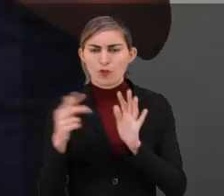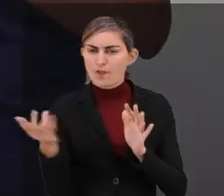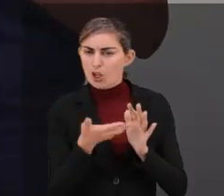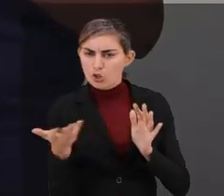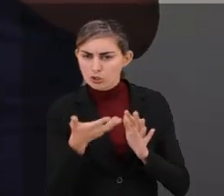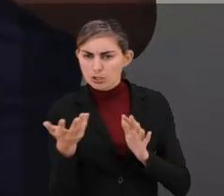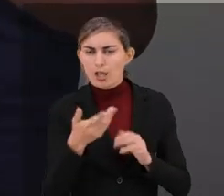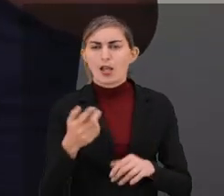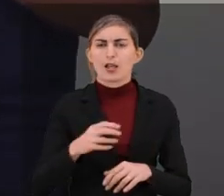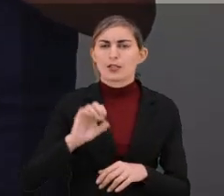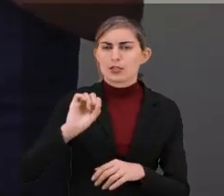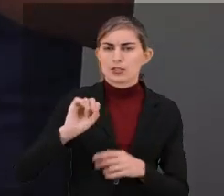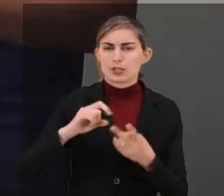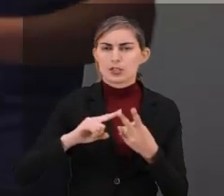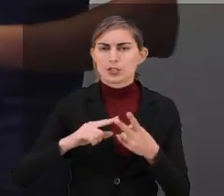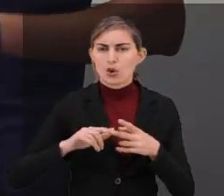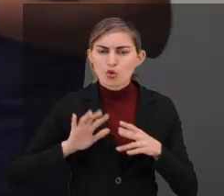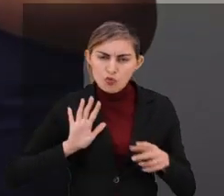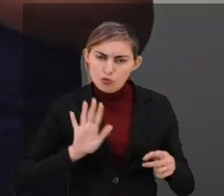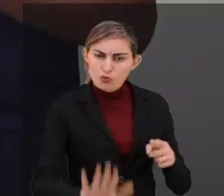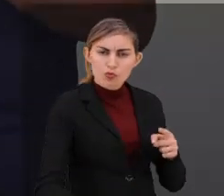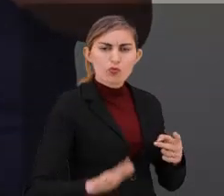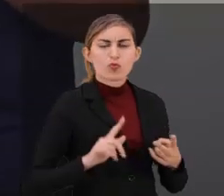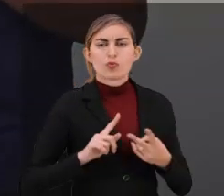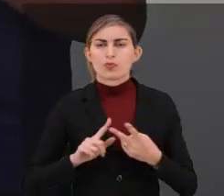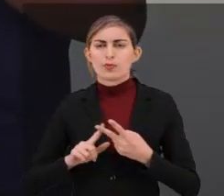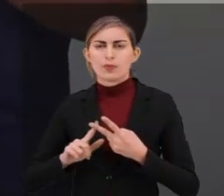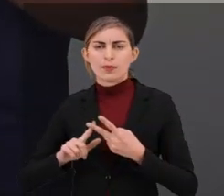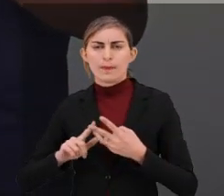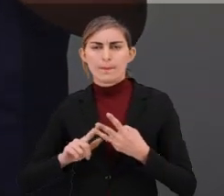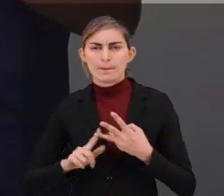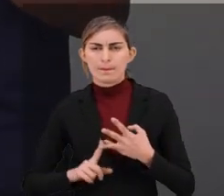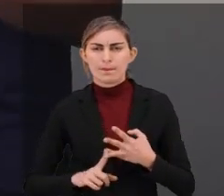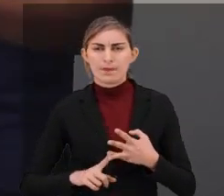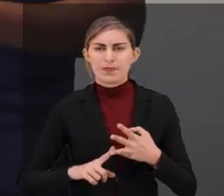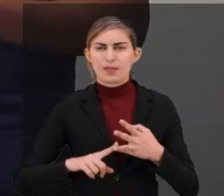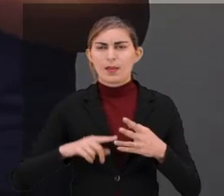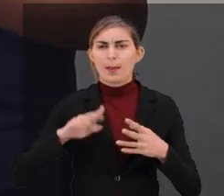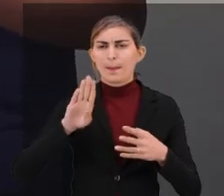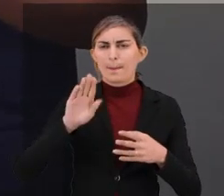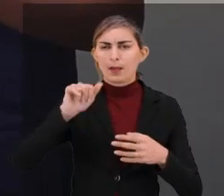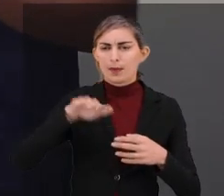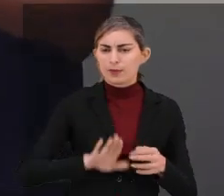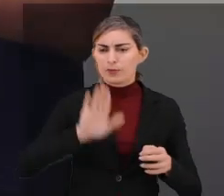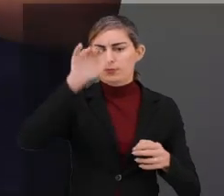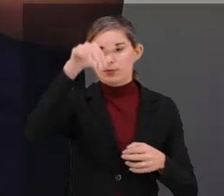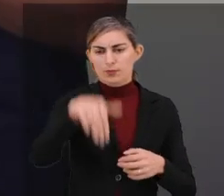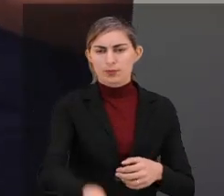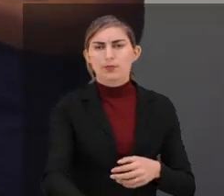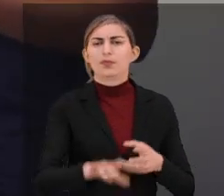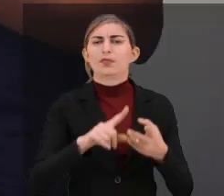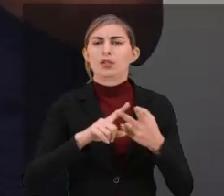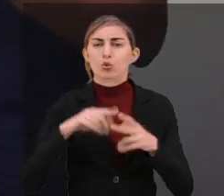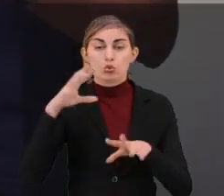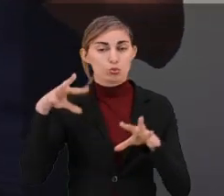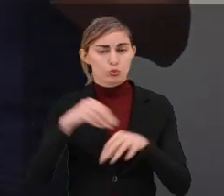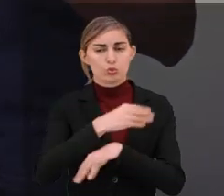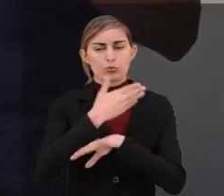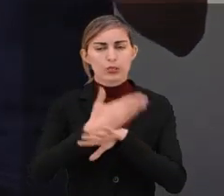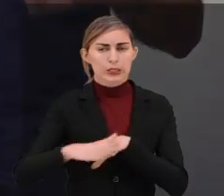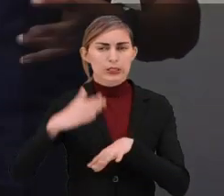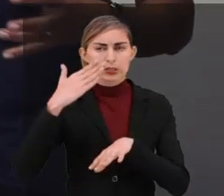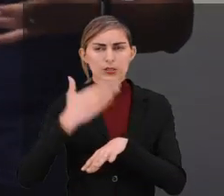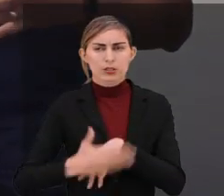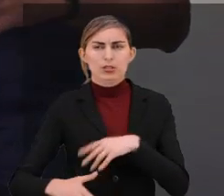onde ele mostra a sanção de freada brusca, sanção de banguela. Todo esse treinamento foi dado. O